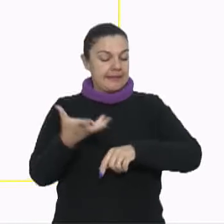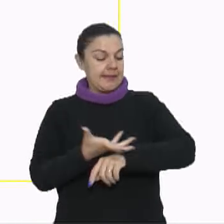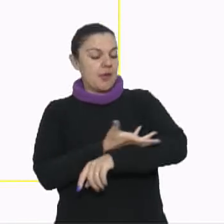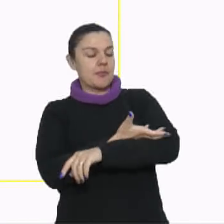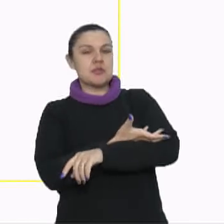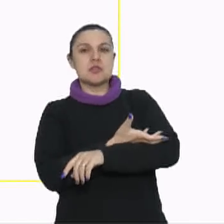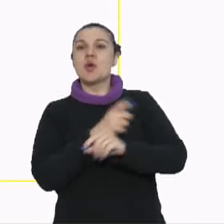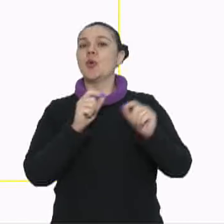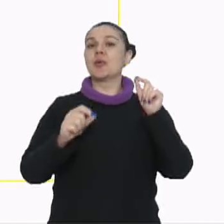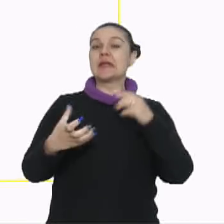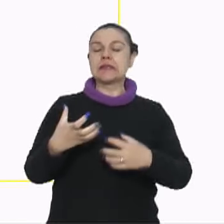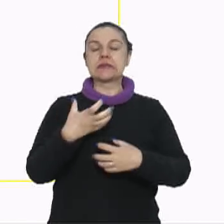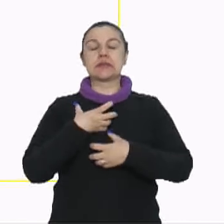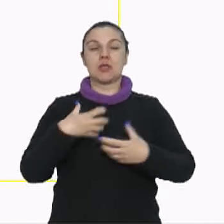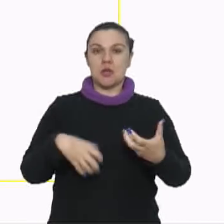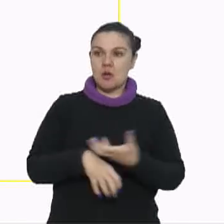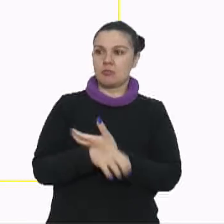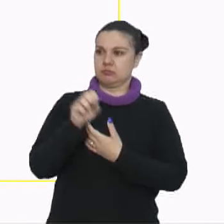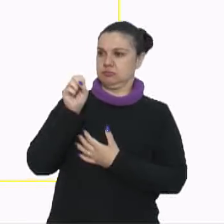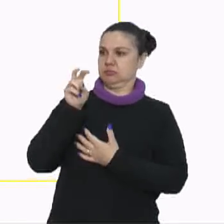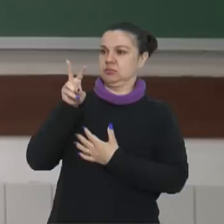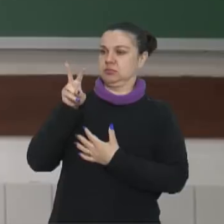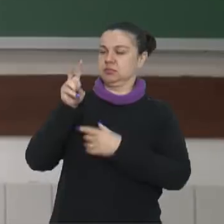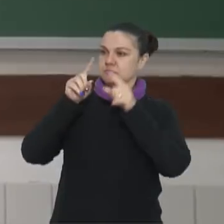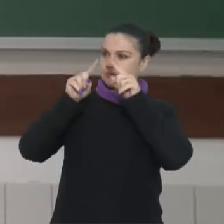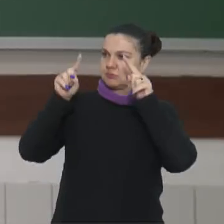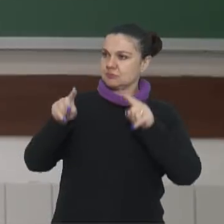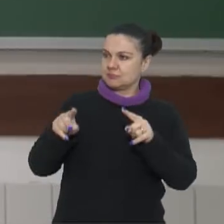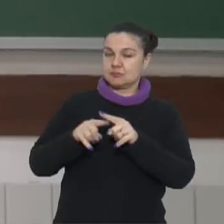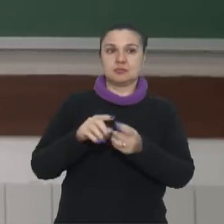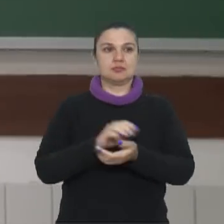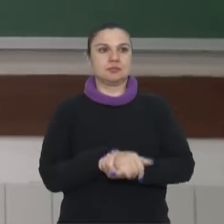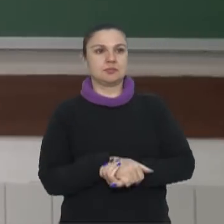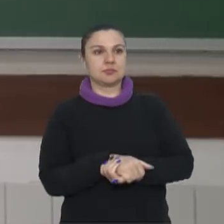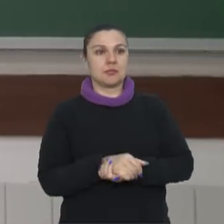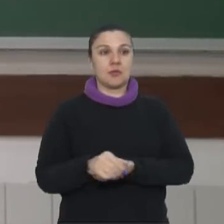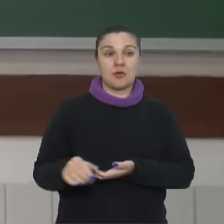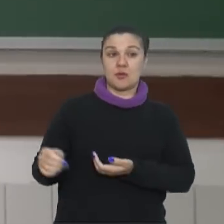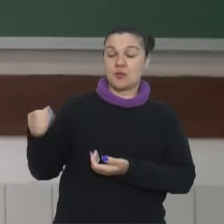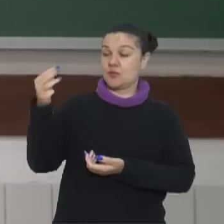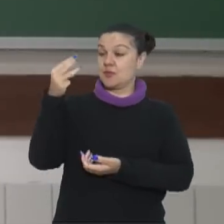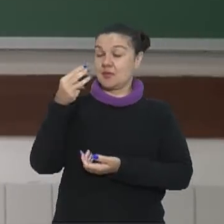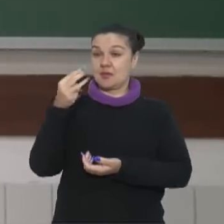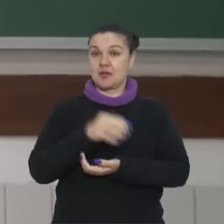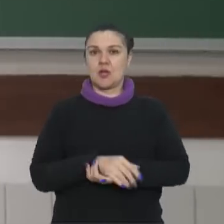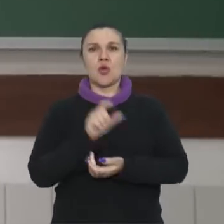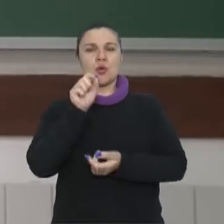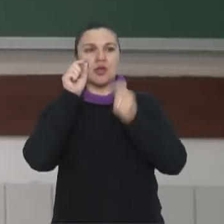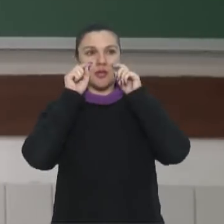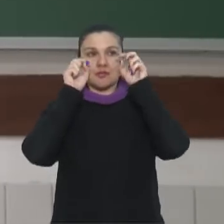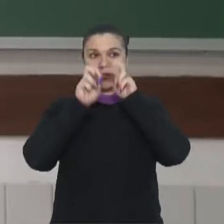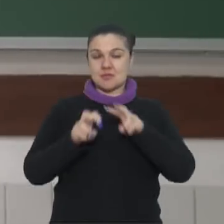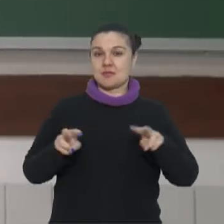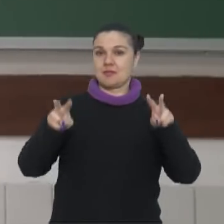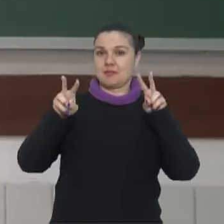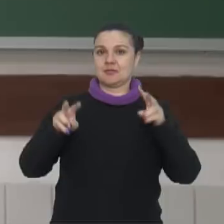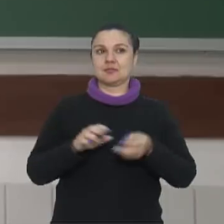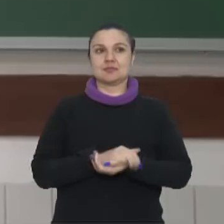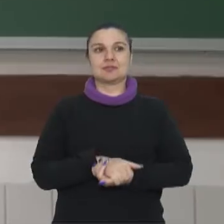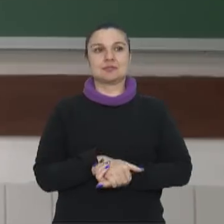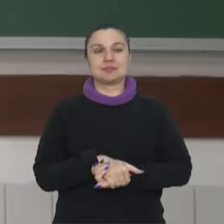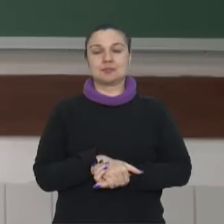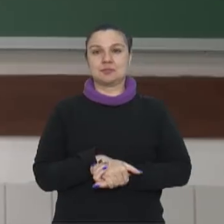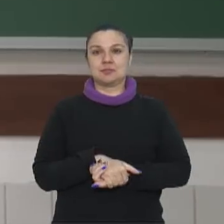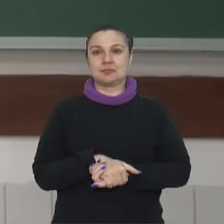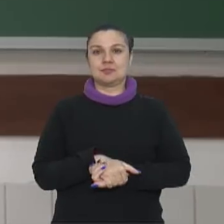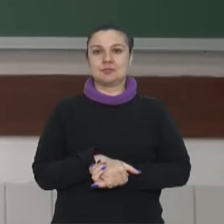que sentimentos me vêm quando eu olho para essa tela? E terceiro, o que você vê? Né? É uma pergunta